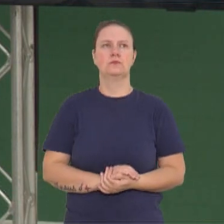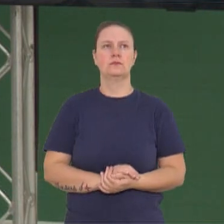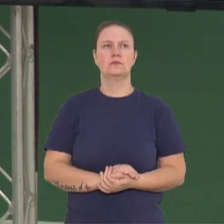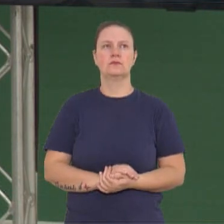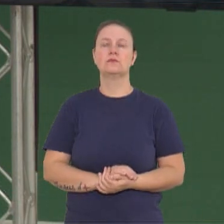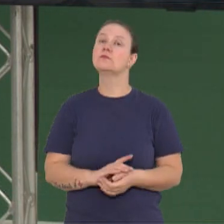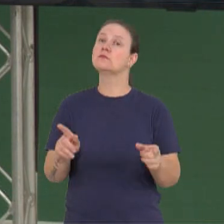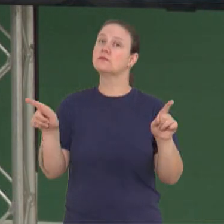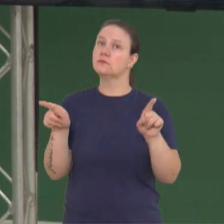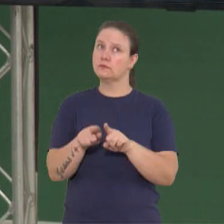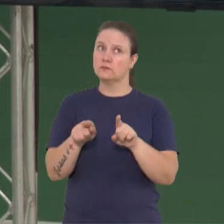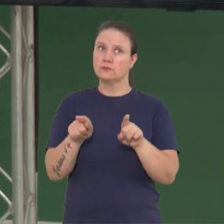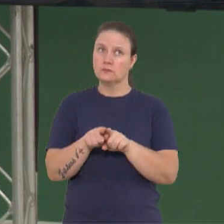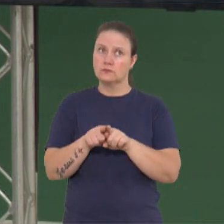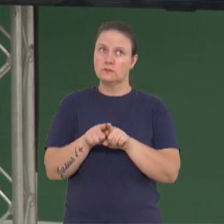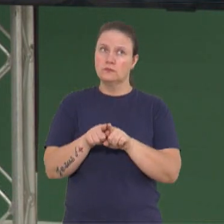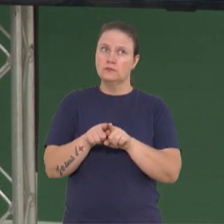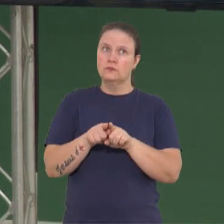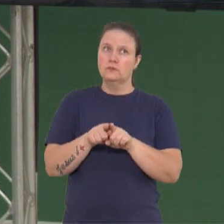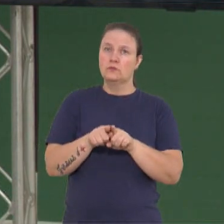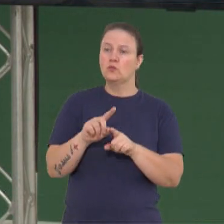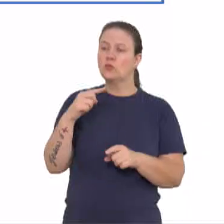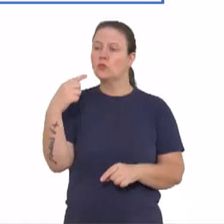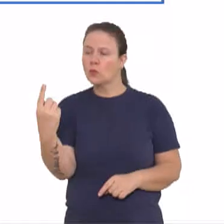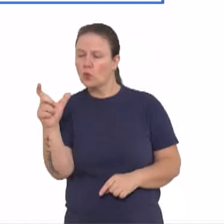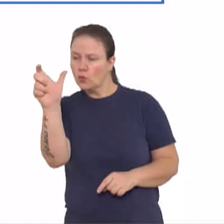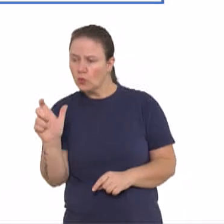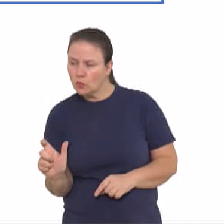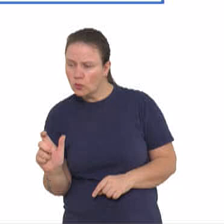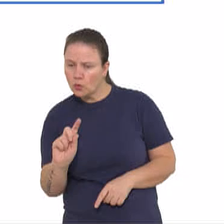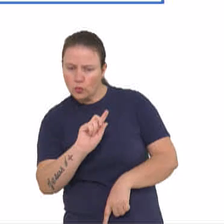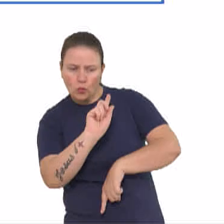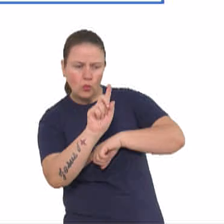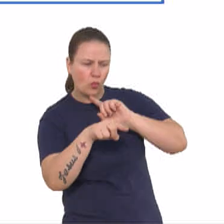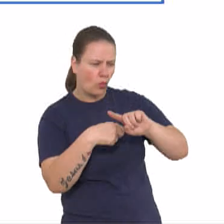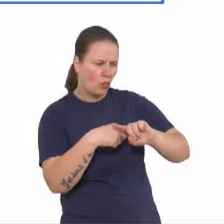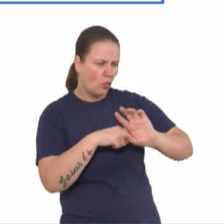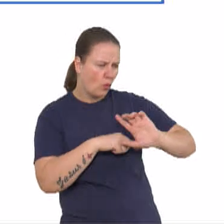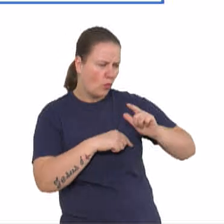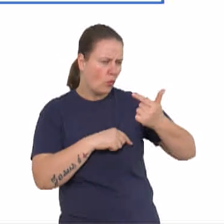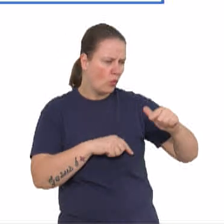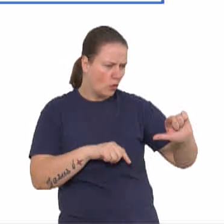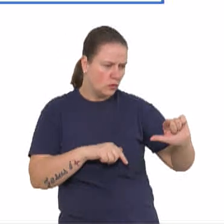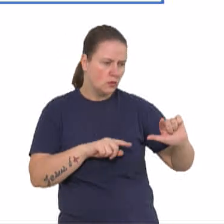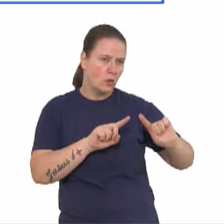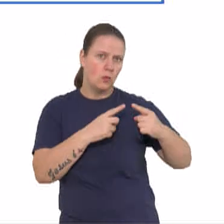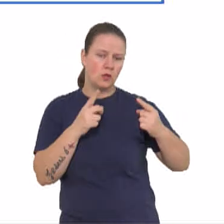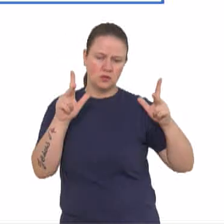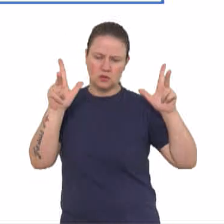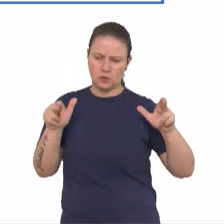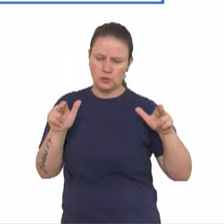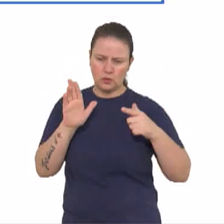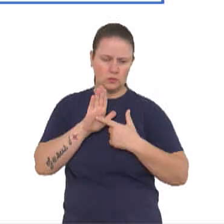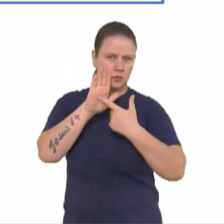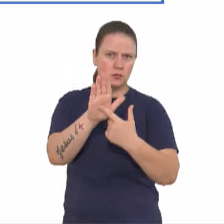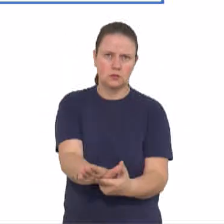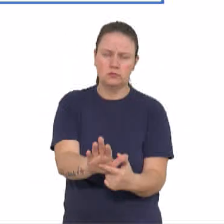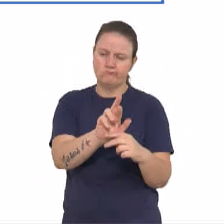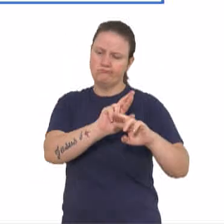É um que é outro, mas na verdade é o mesmo manifestando-se na sua diferença.